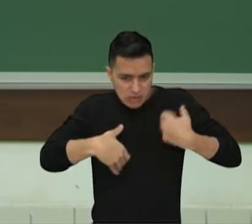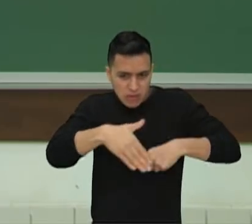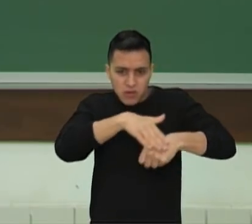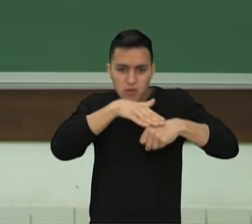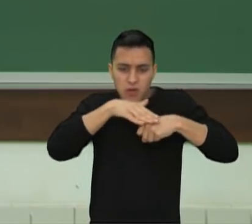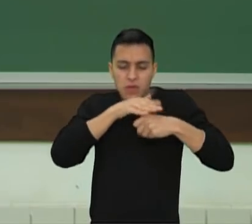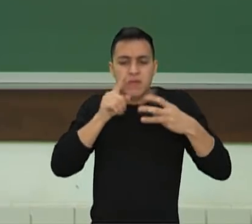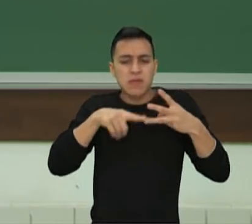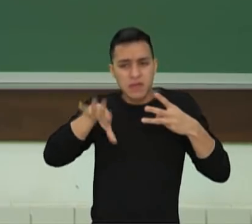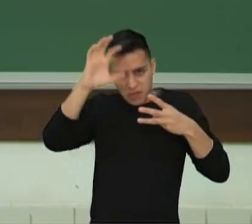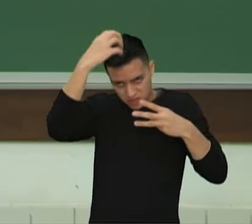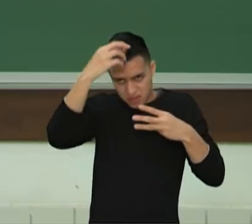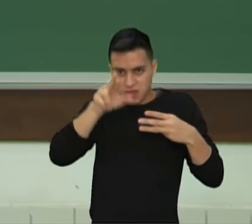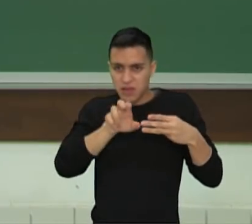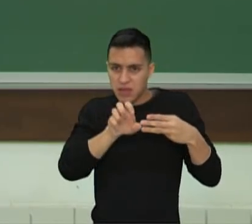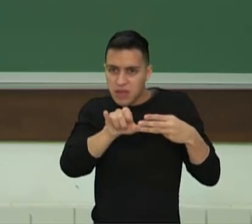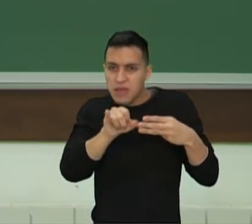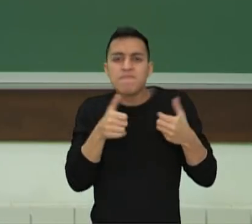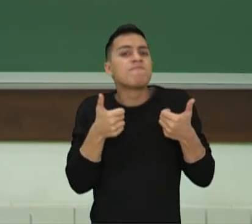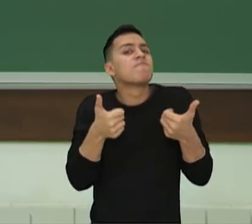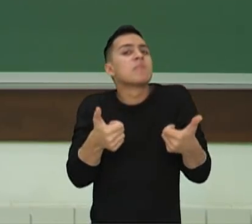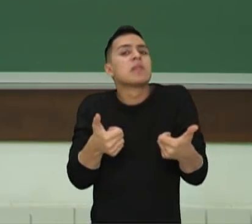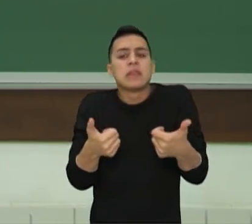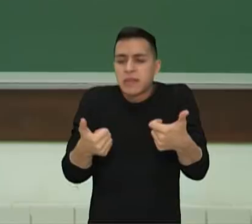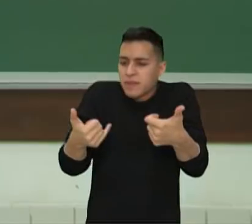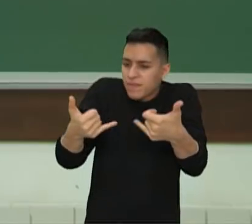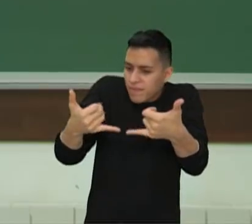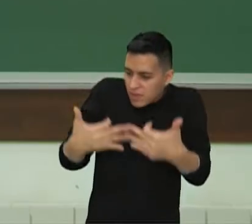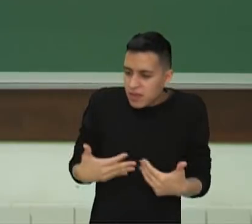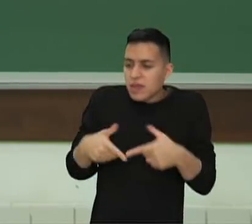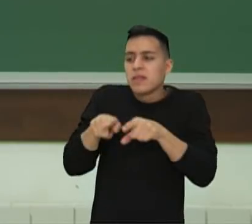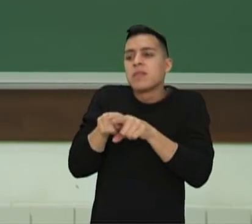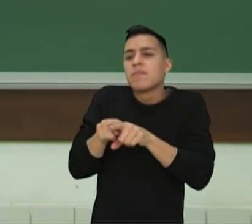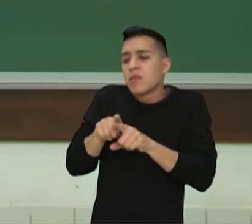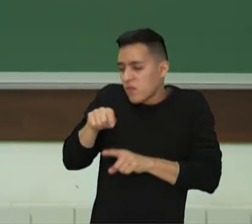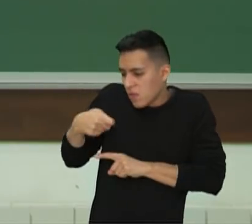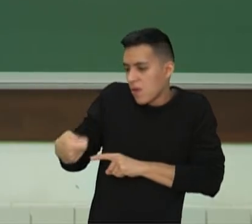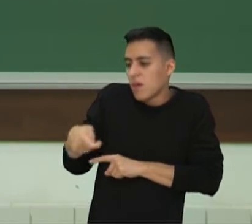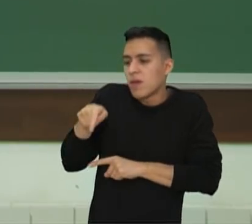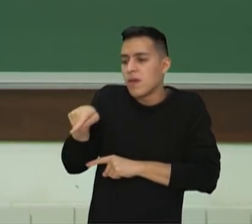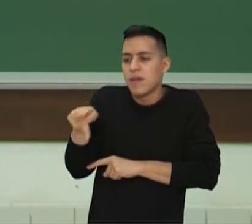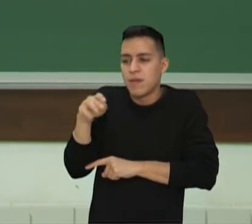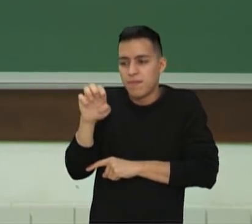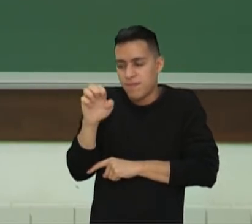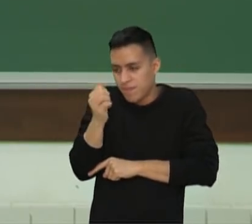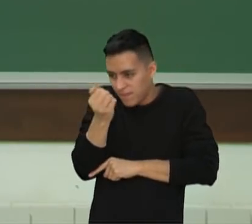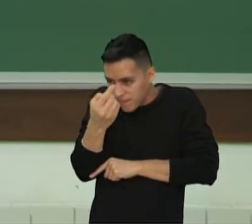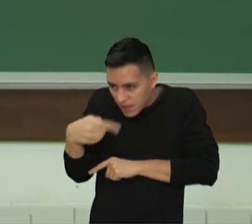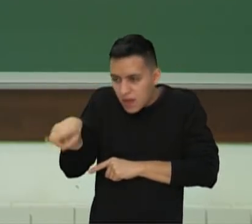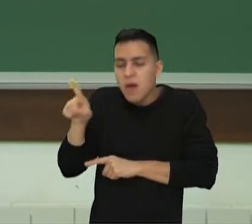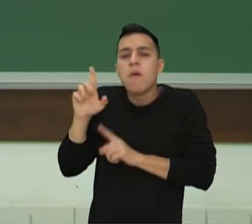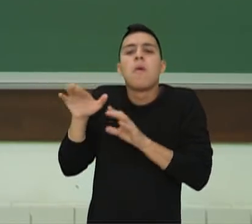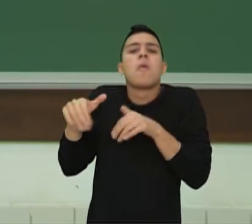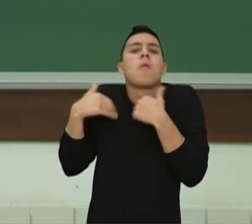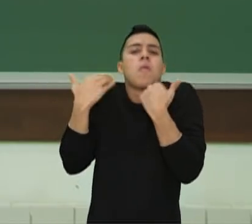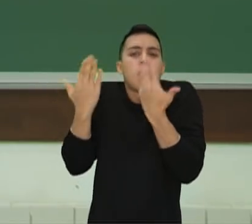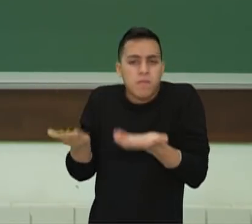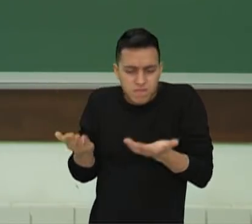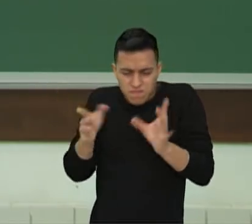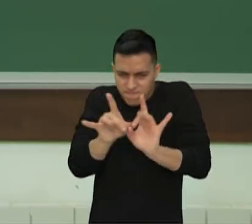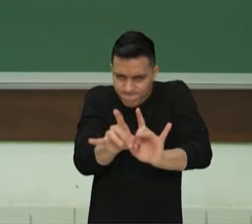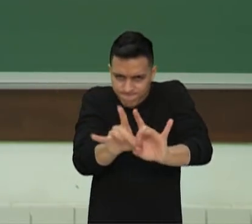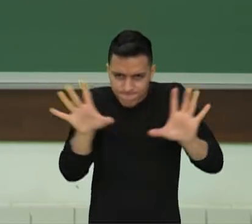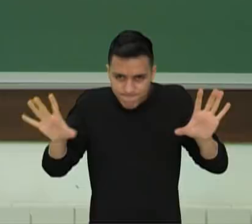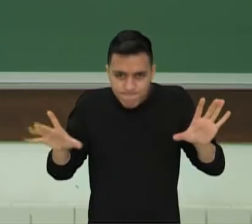rei, de qualquer uma peça, e fale também sobre uma do peão. Então, fique à